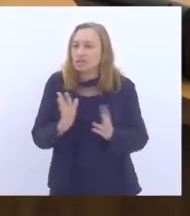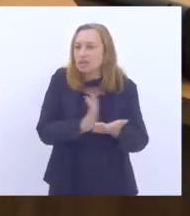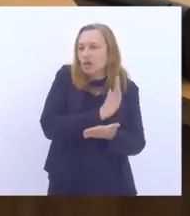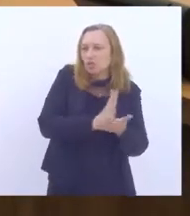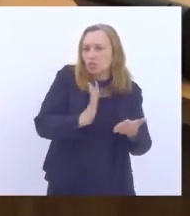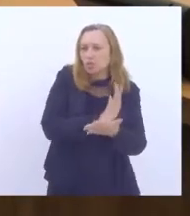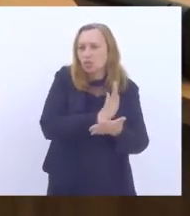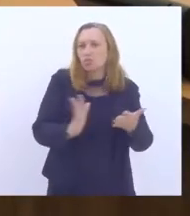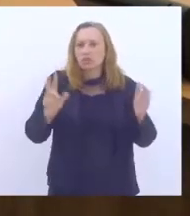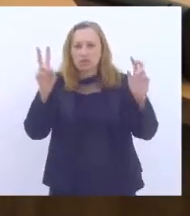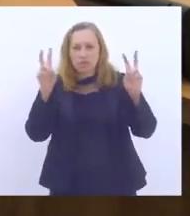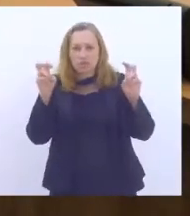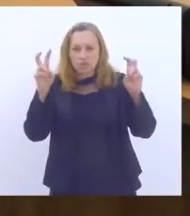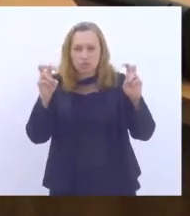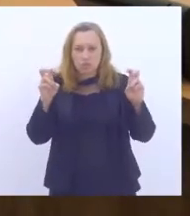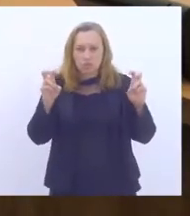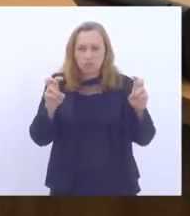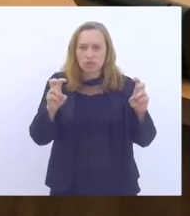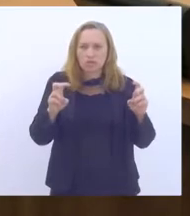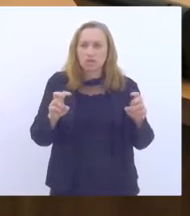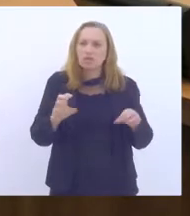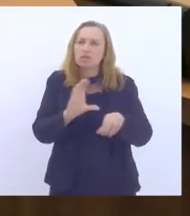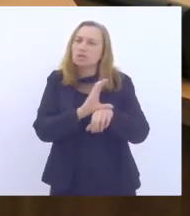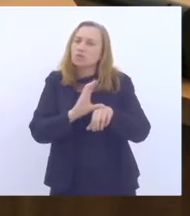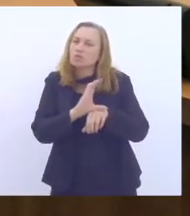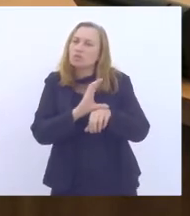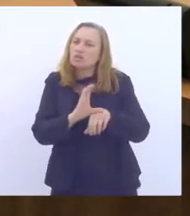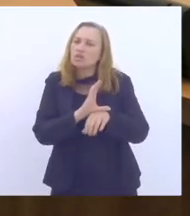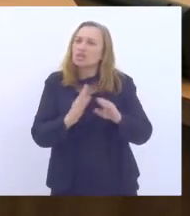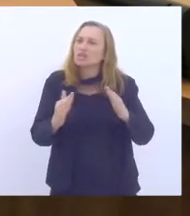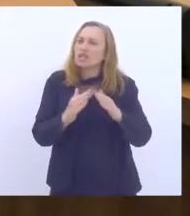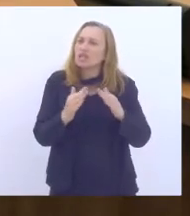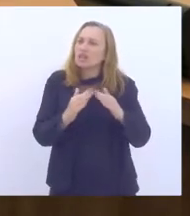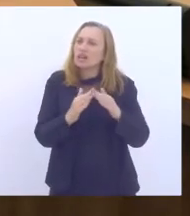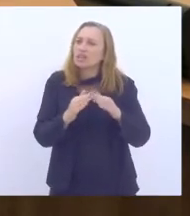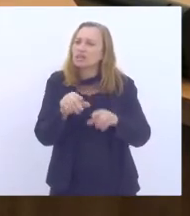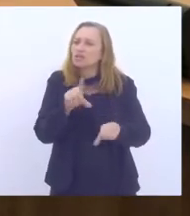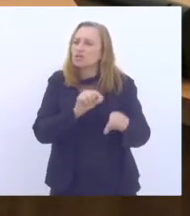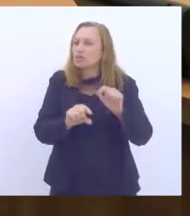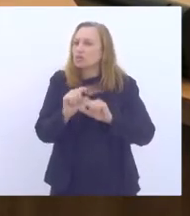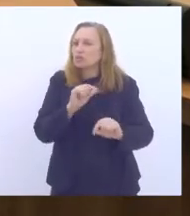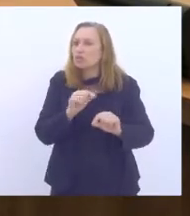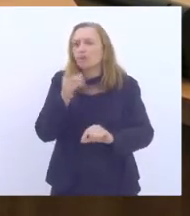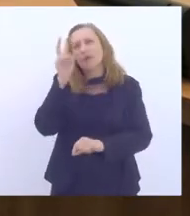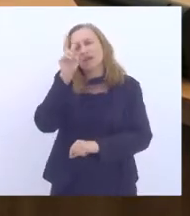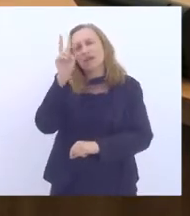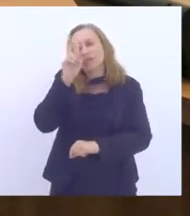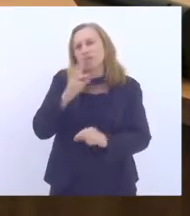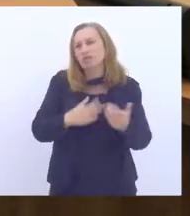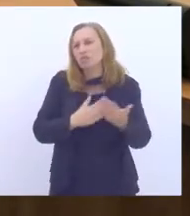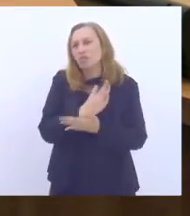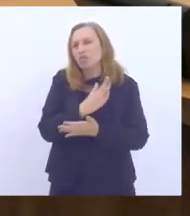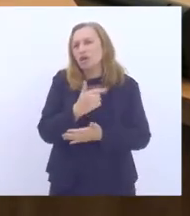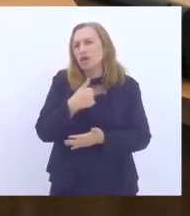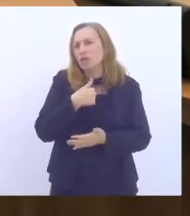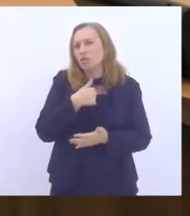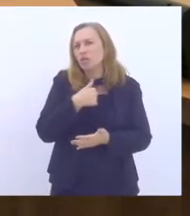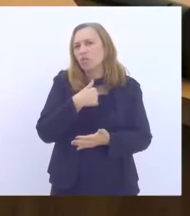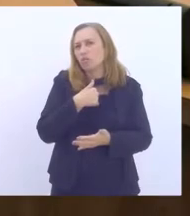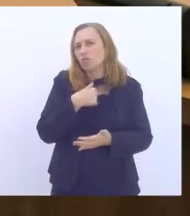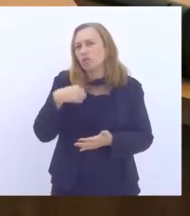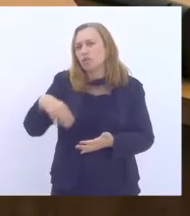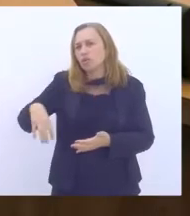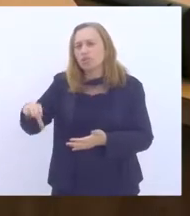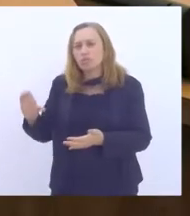algumas questões de natureza é de constitucionalidade essa casa tomou decisões me lembro Por exemplo quando a gente aprovou aqui eu fui eu fui eu